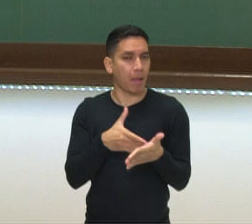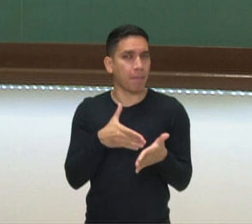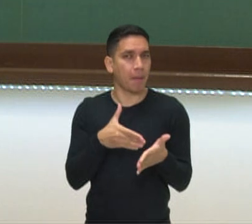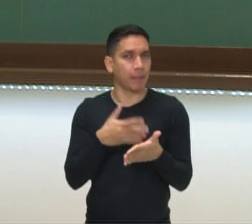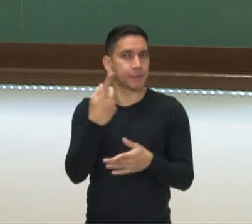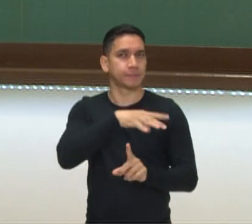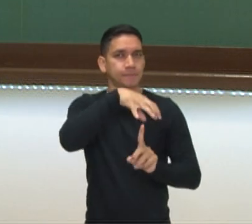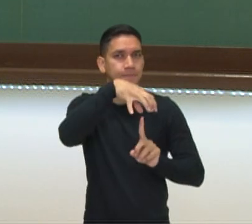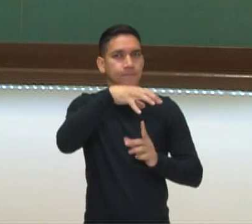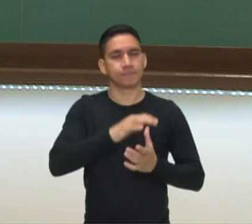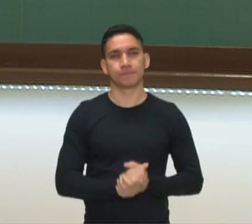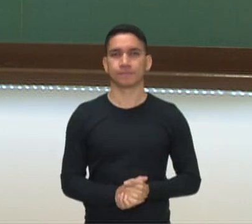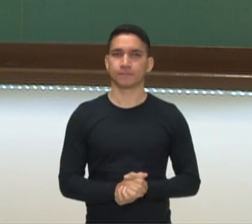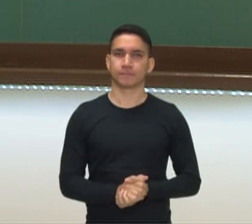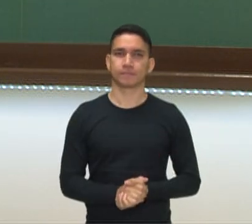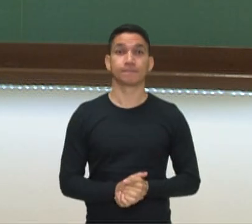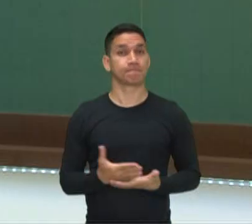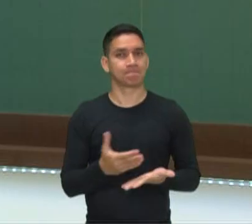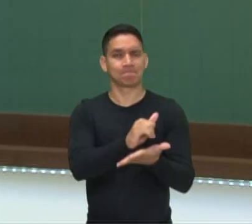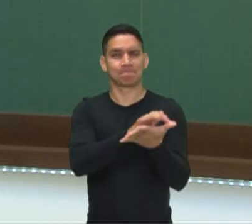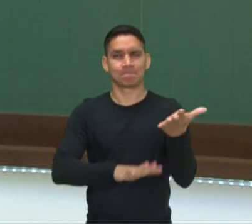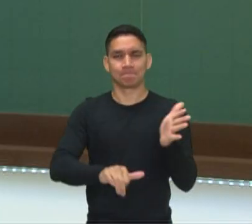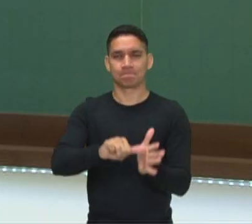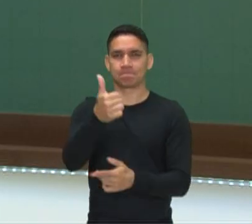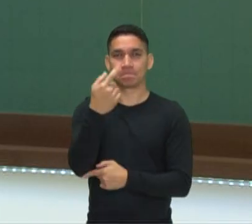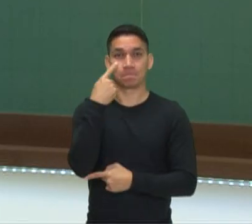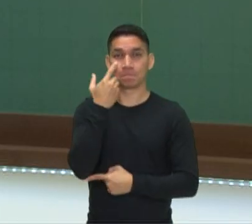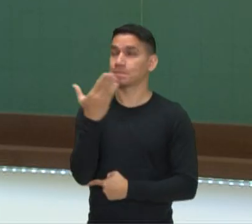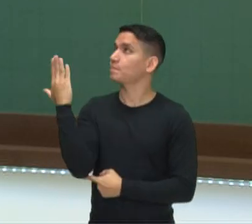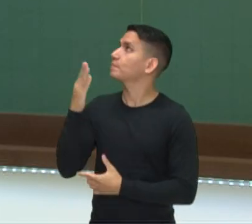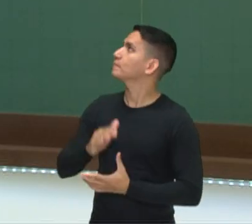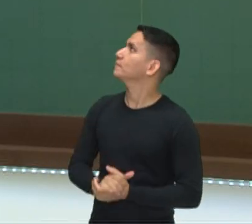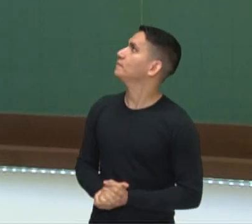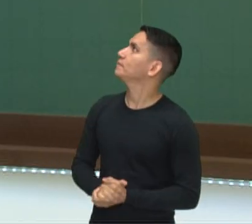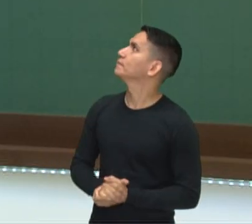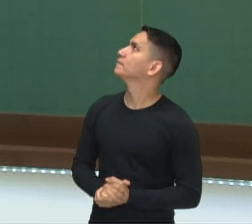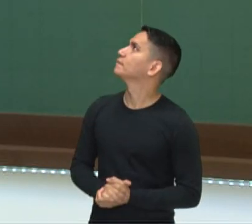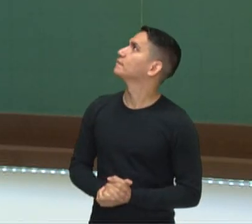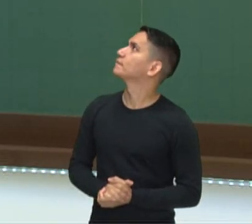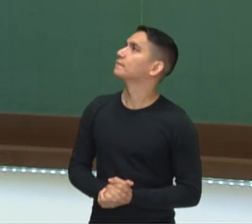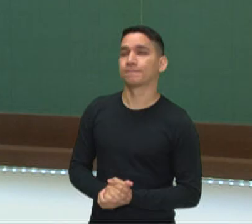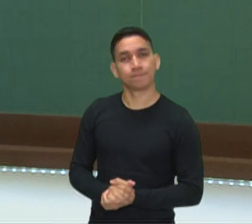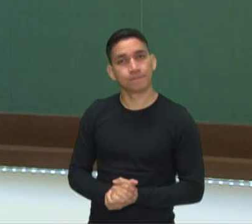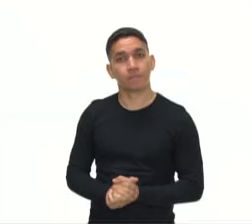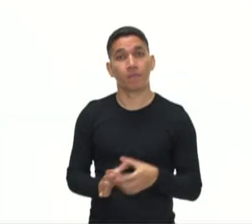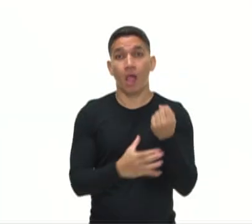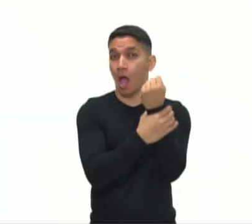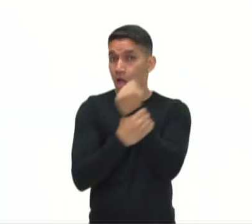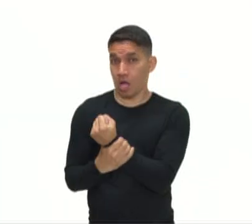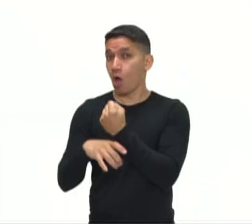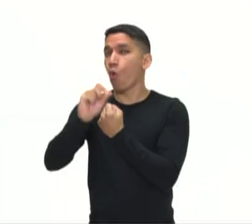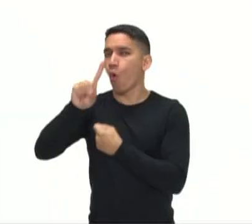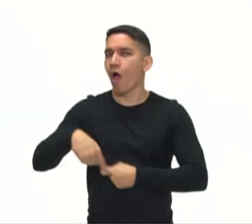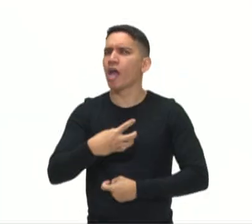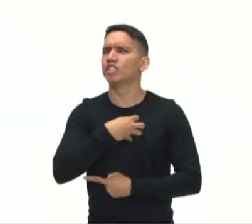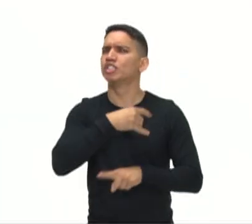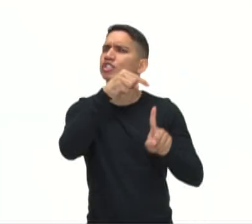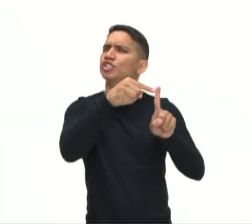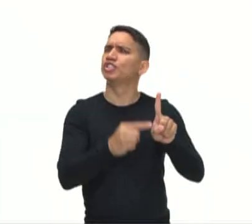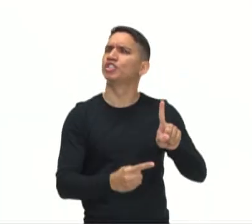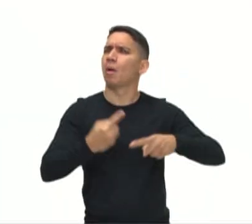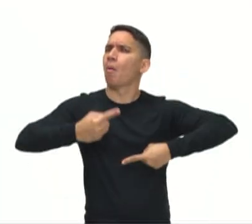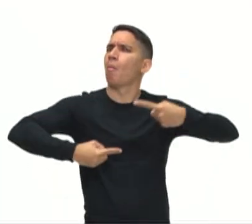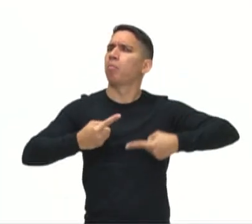rei. Vamos para a nossa primeira atividade da nossa aula? O absolutismo foi um regime político que